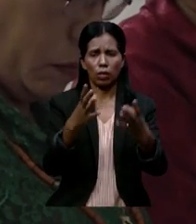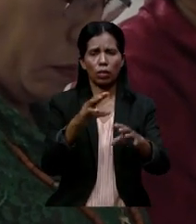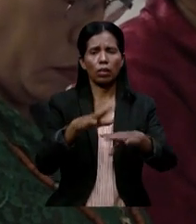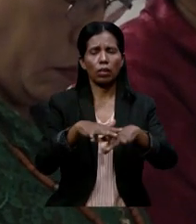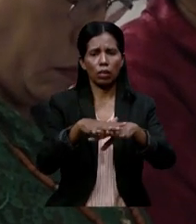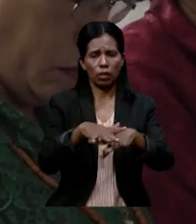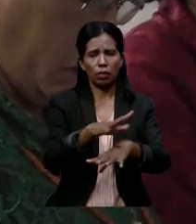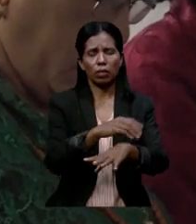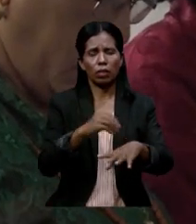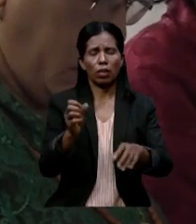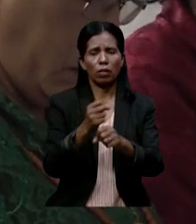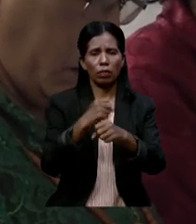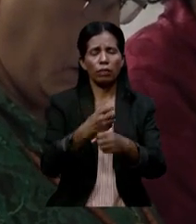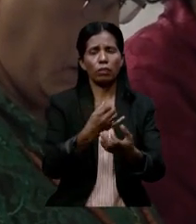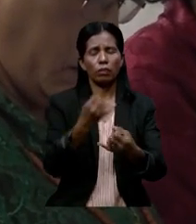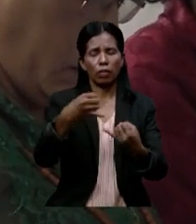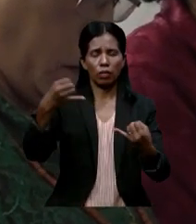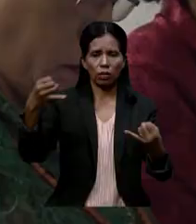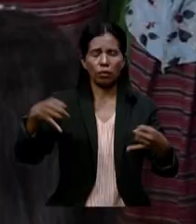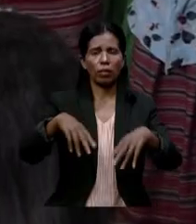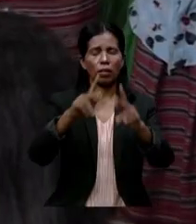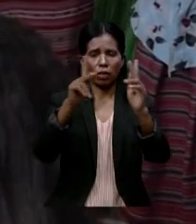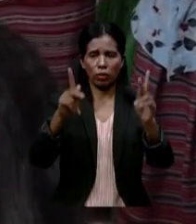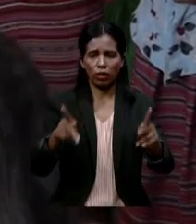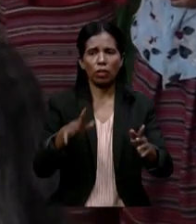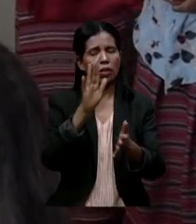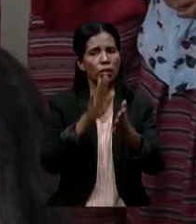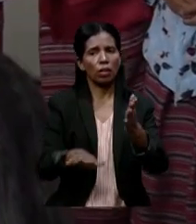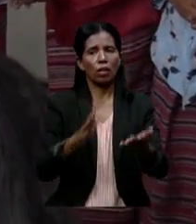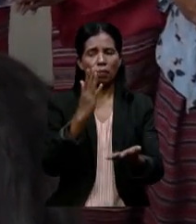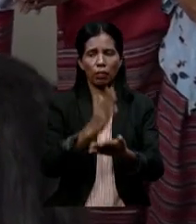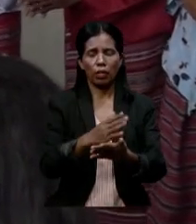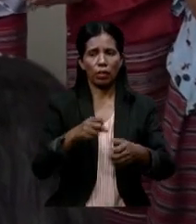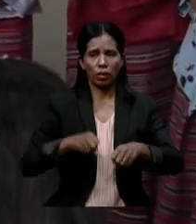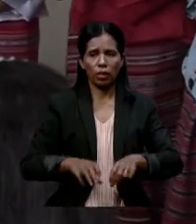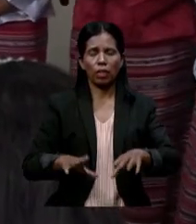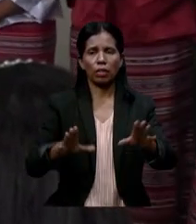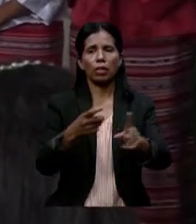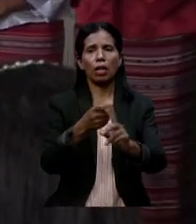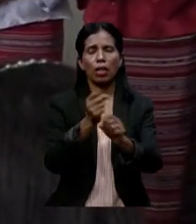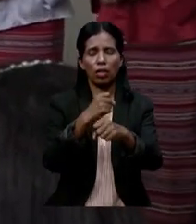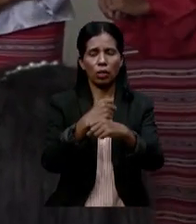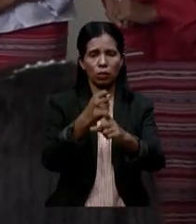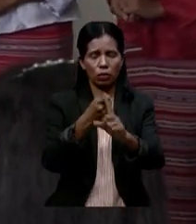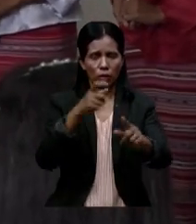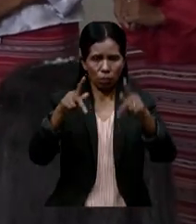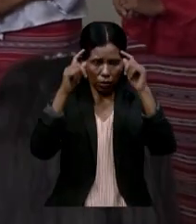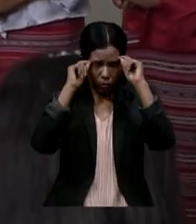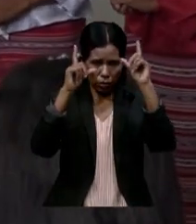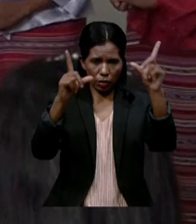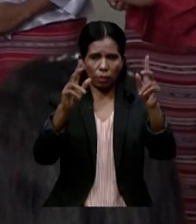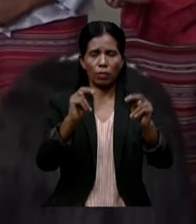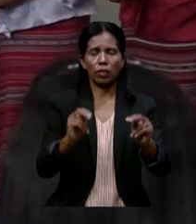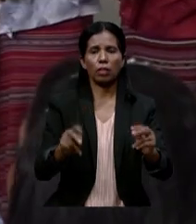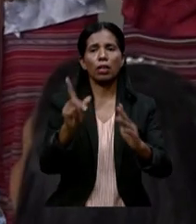ne be fan e a loza sira o preço barato no ne amate produção tais original ne be produço si timoroan tamba ne precisa